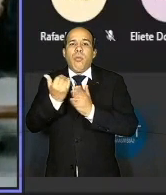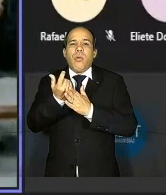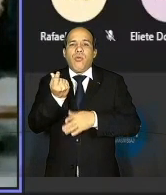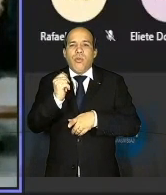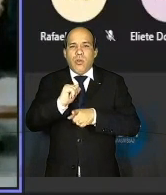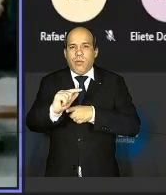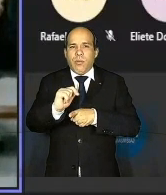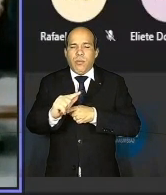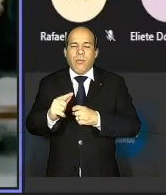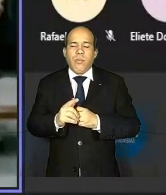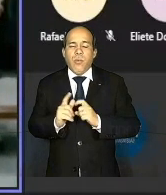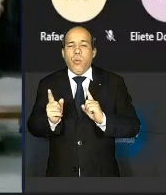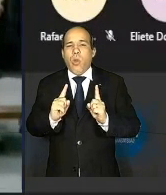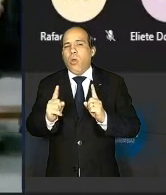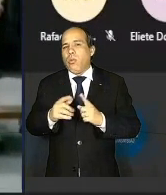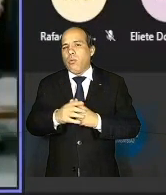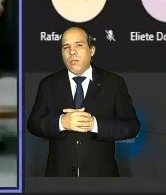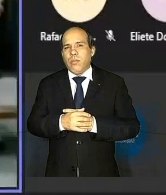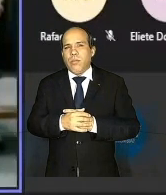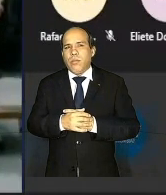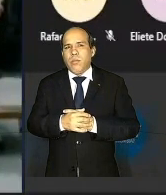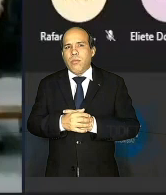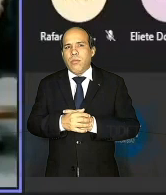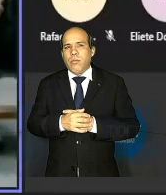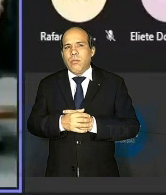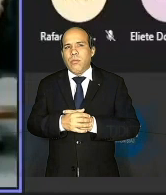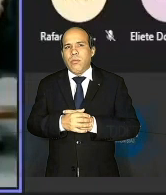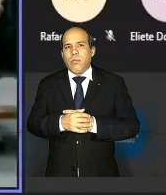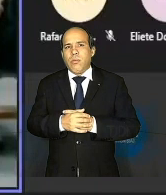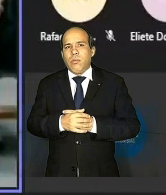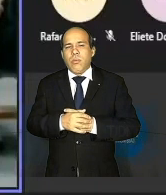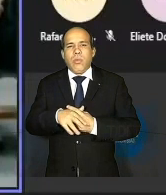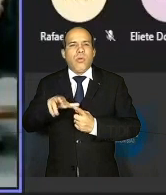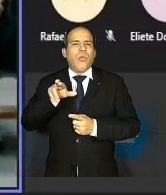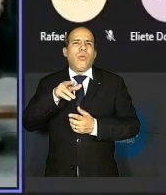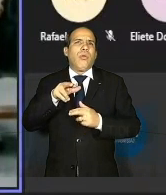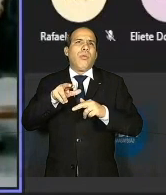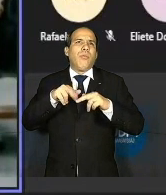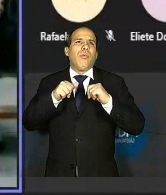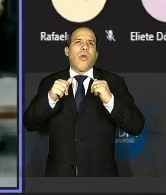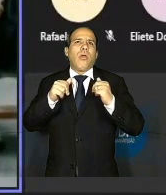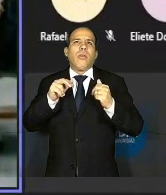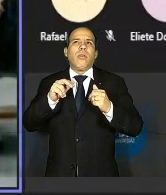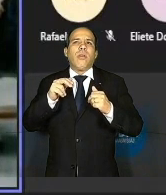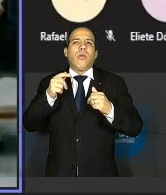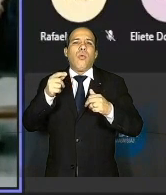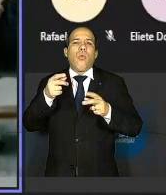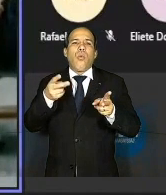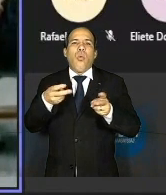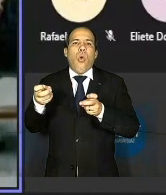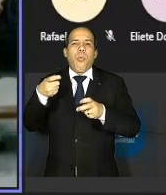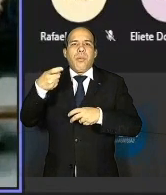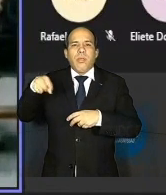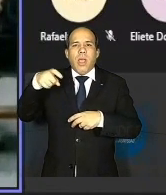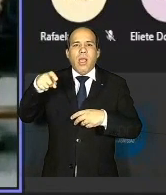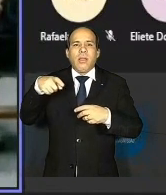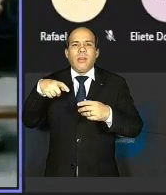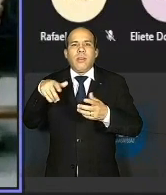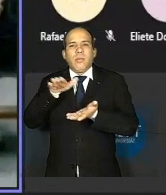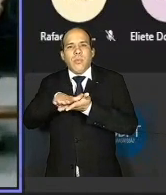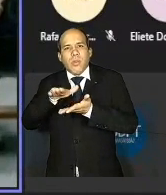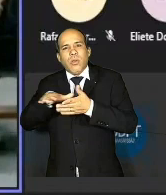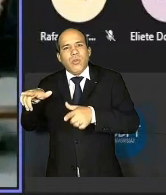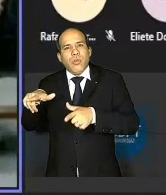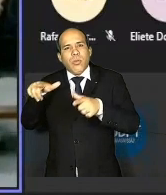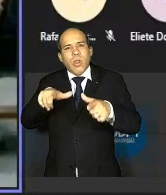a majoração das mensalidades? Abro-se aspas para esclarecer que não se trata da cobrança de taxa